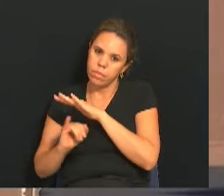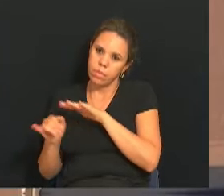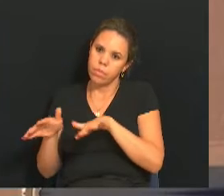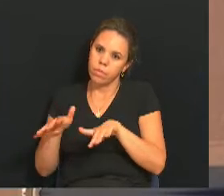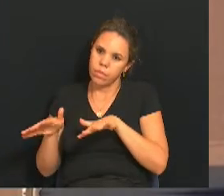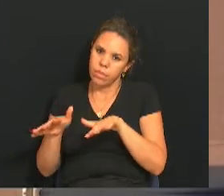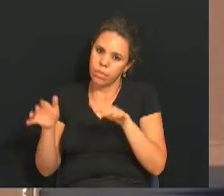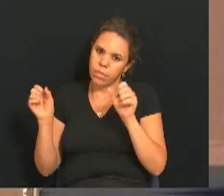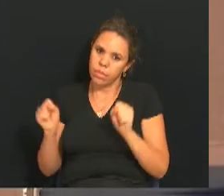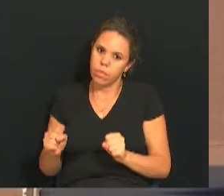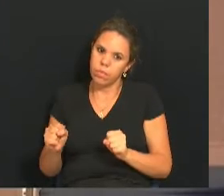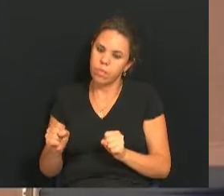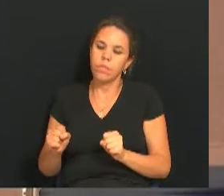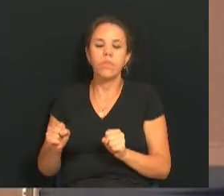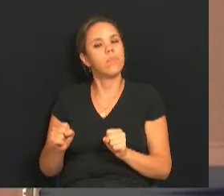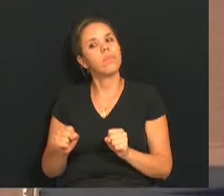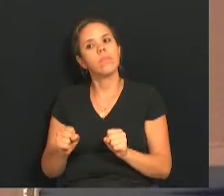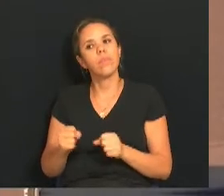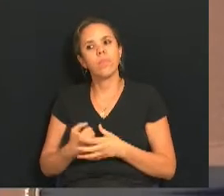possam ser